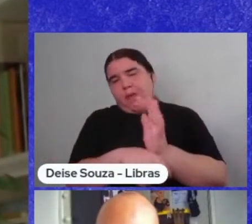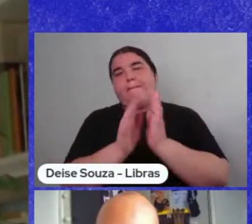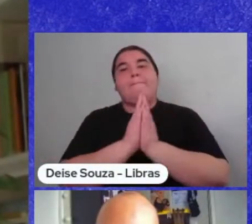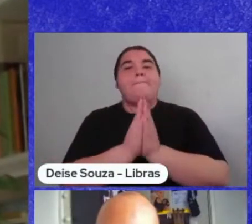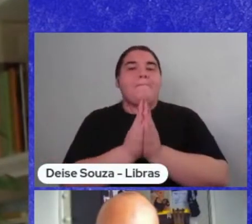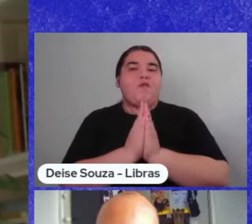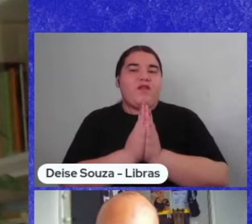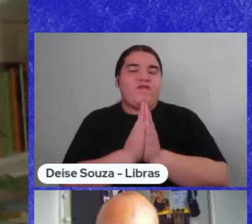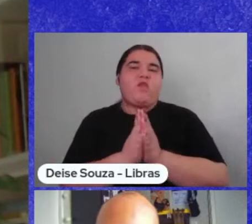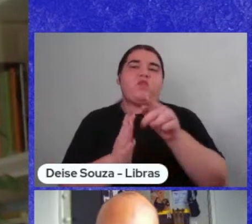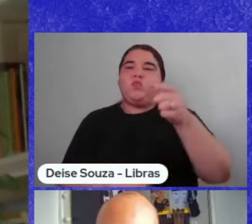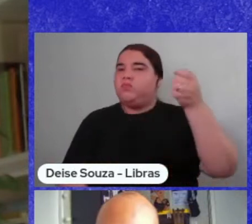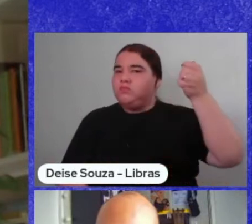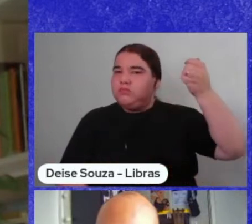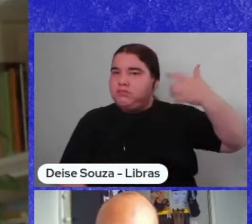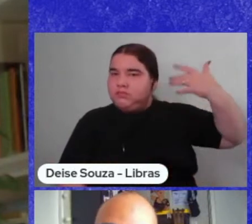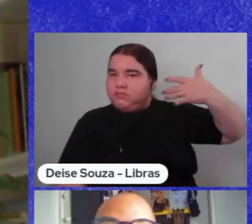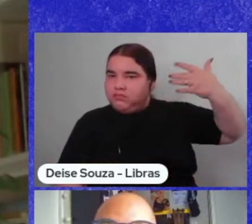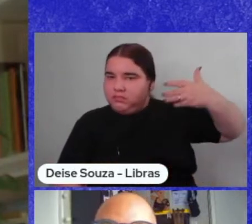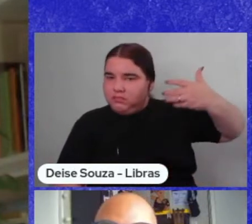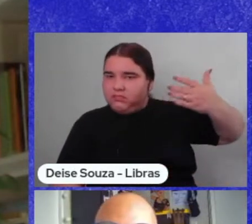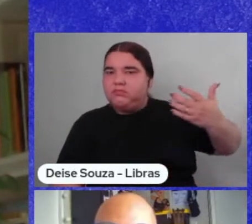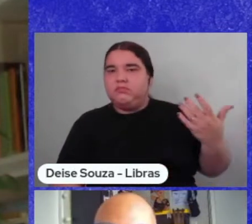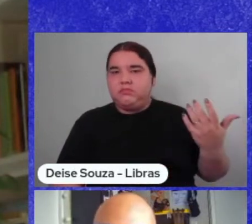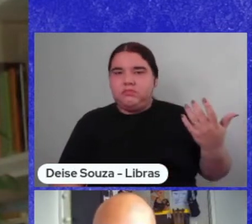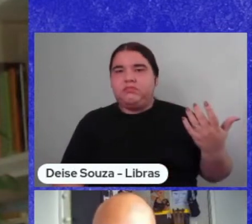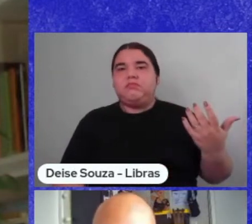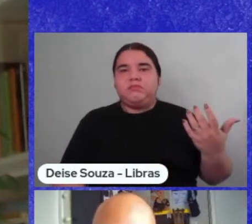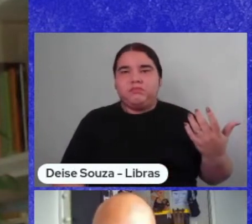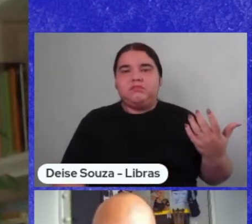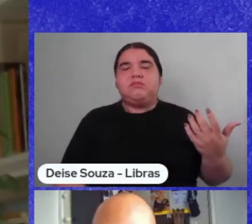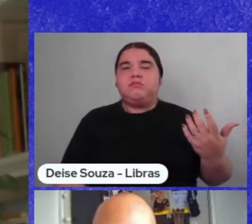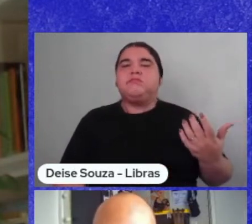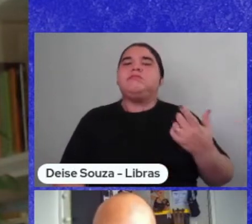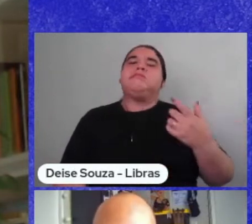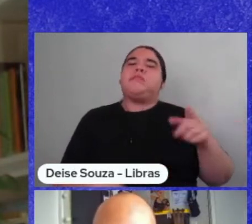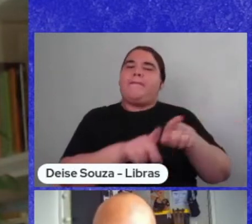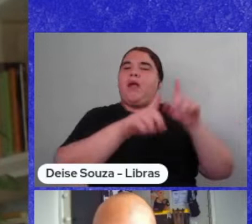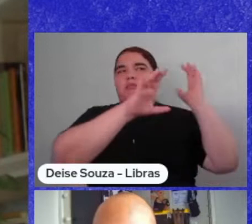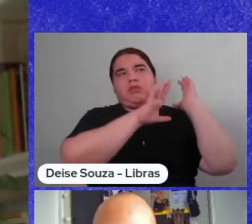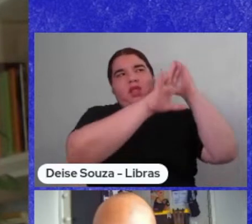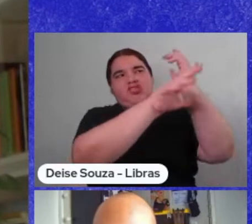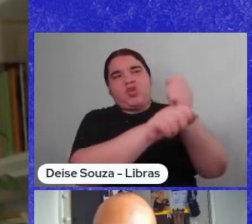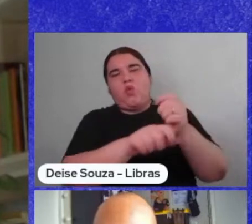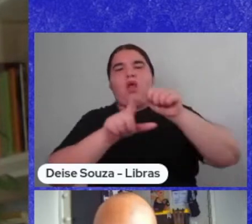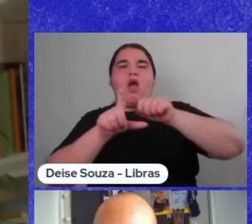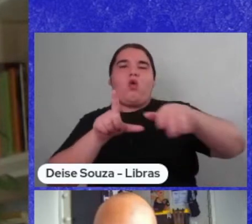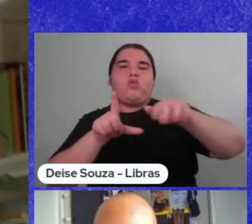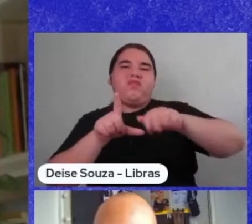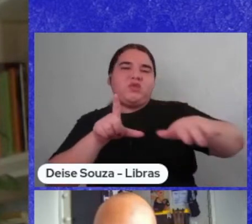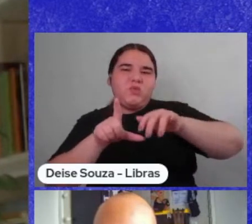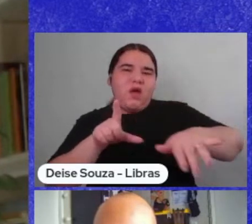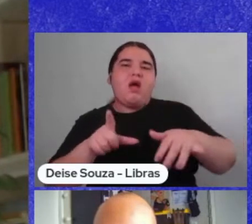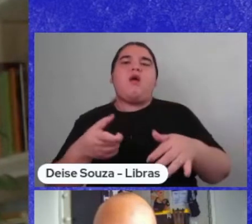sua autodescrição e também contar um Ah, tá. pouquinho da sua trajetória no audiovisual